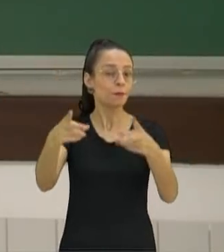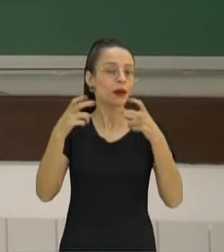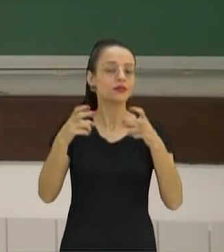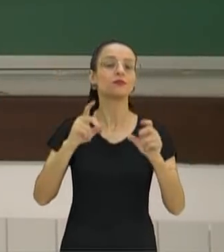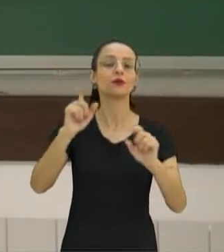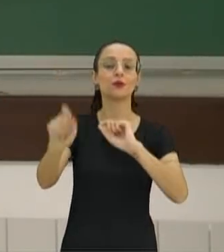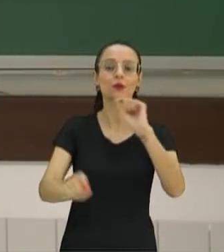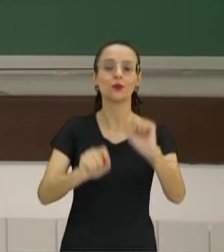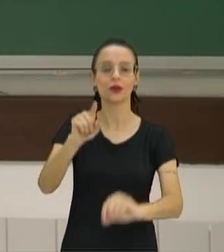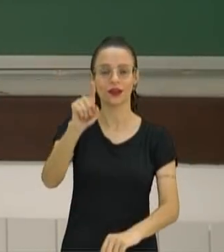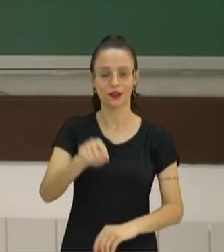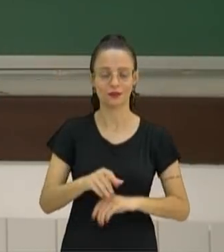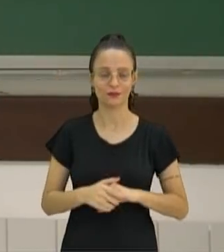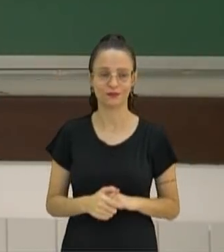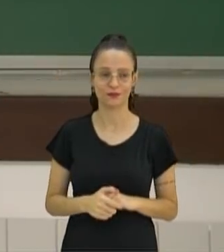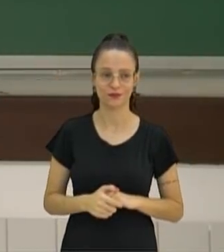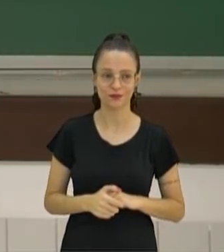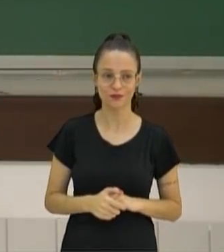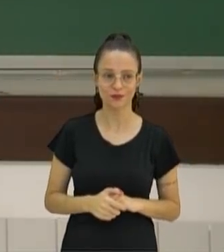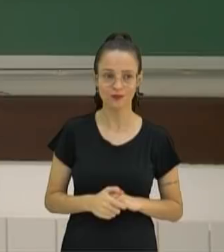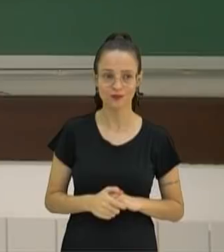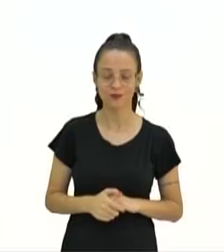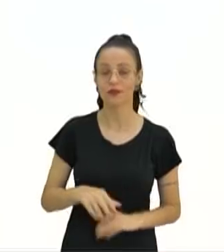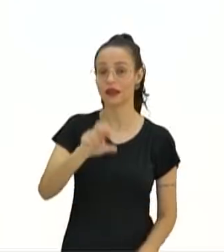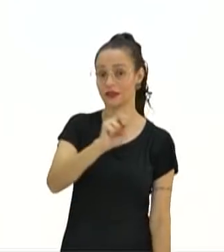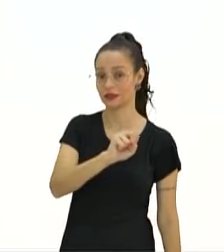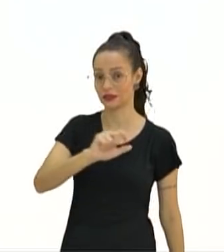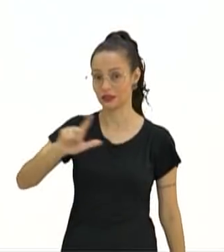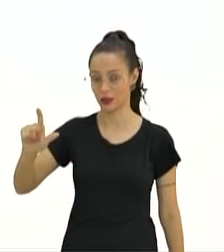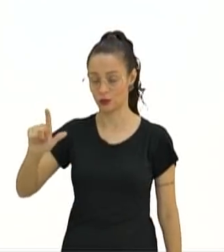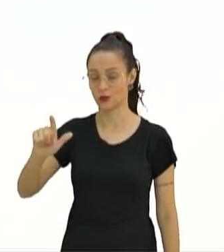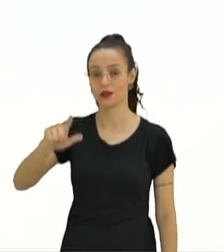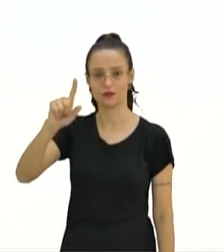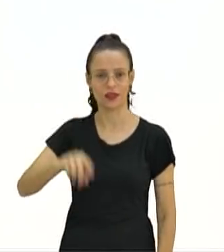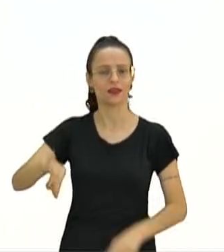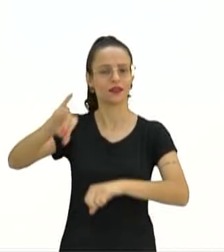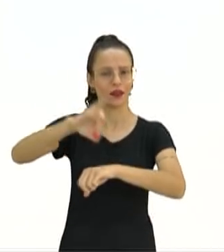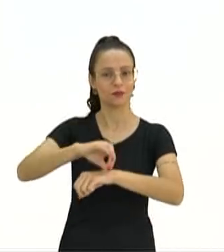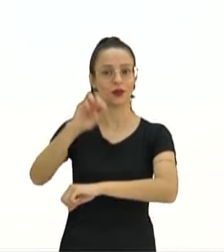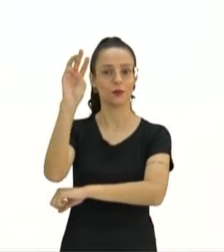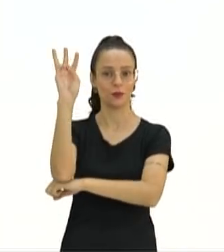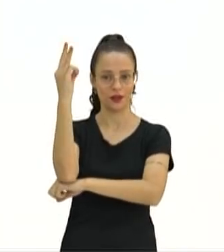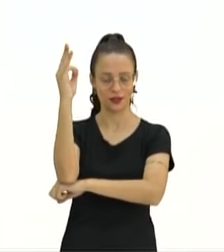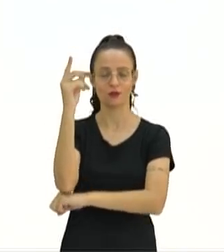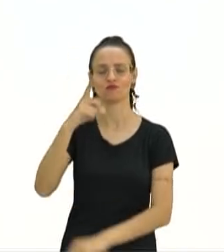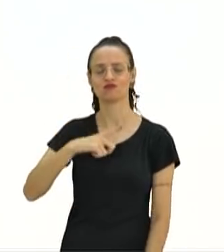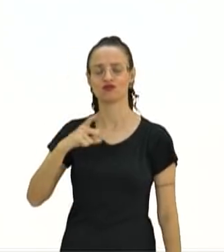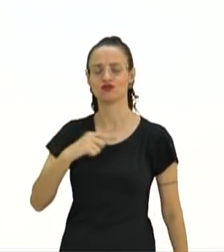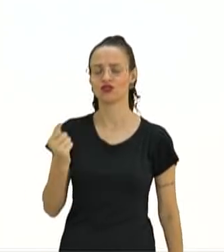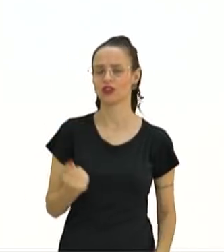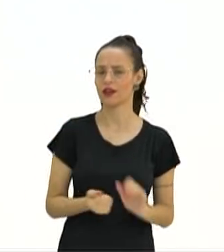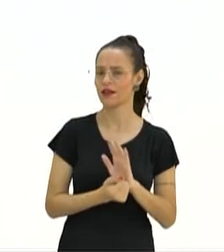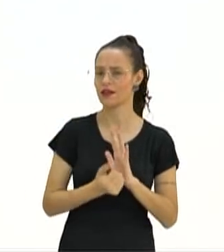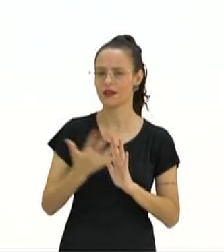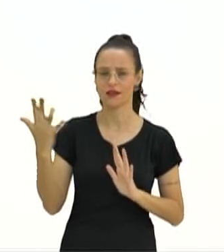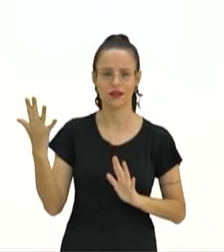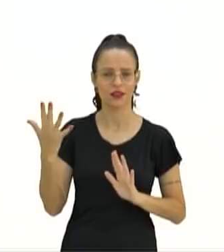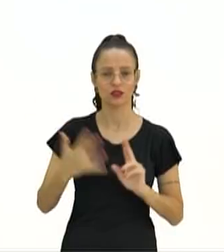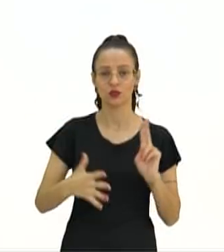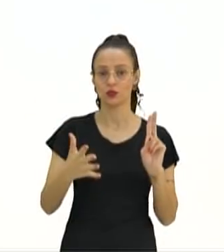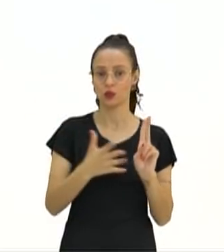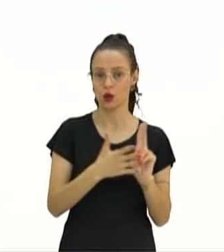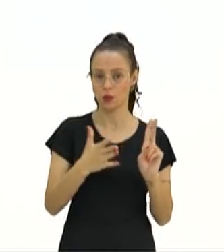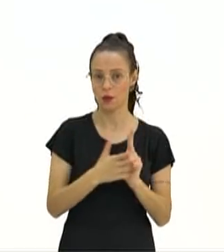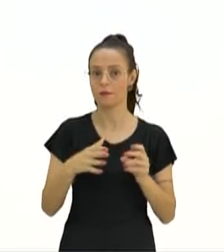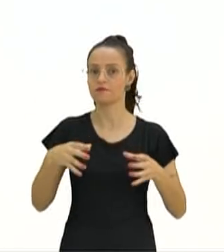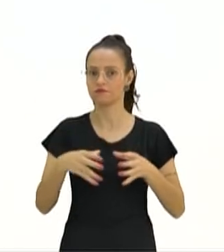quem seria essa lenda. Ó, em São Luís, capital do Maranhão, vivia um grande número de indígenas do povo